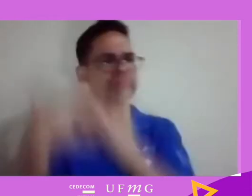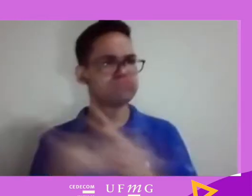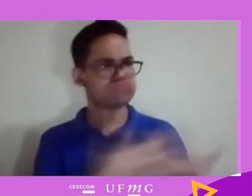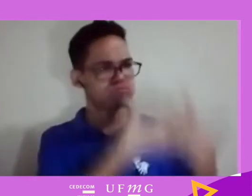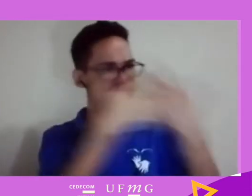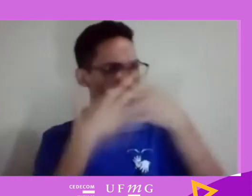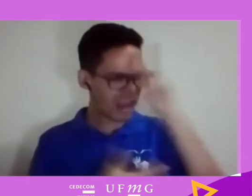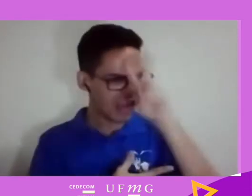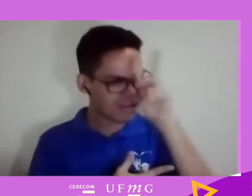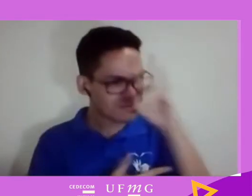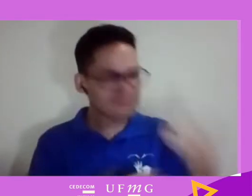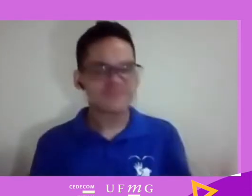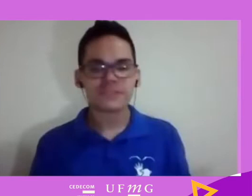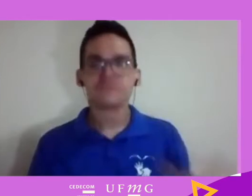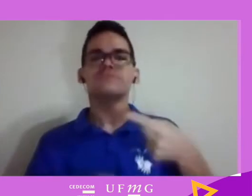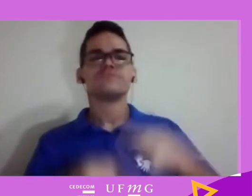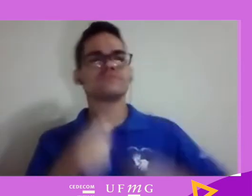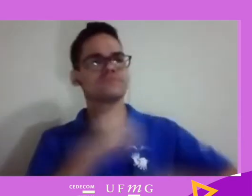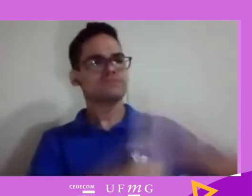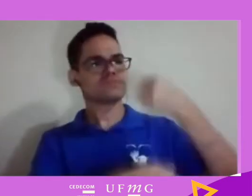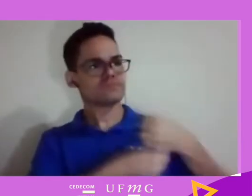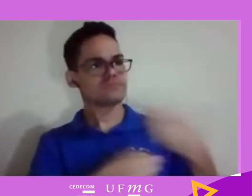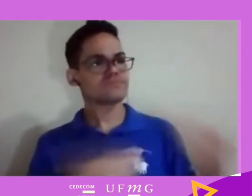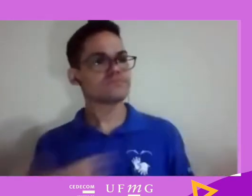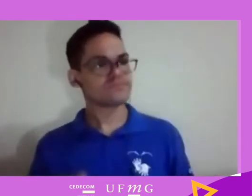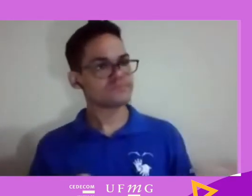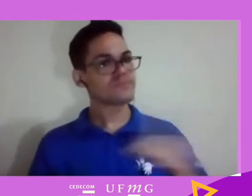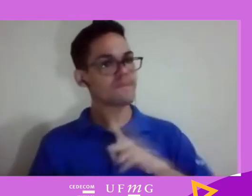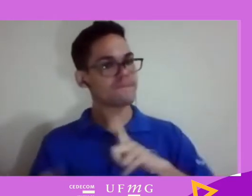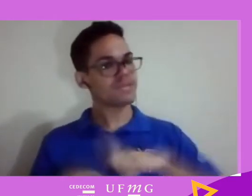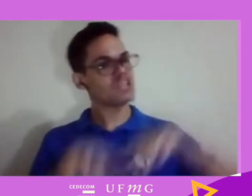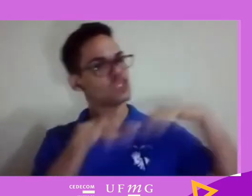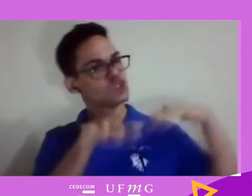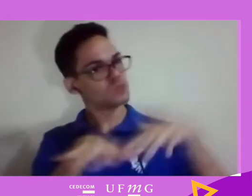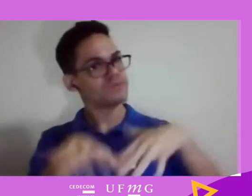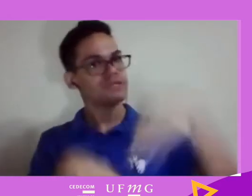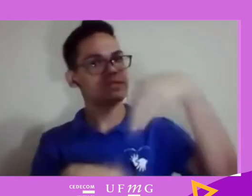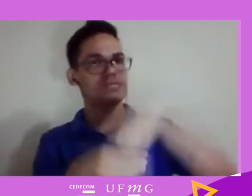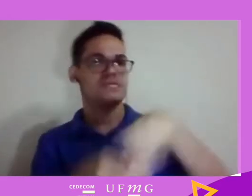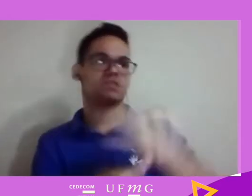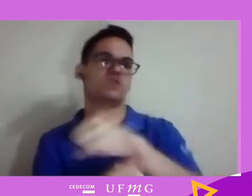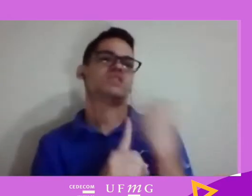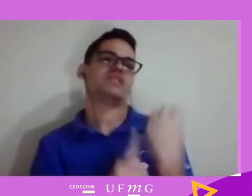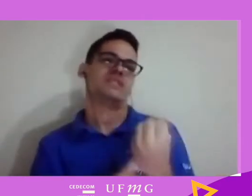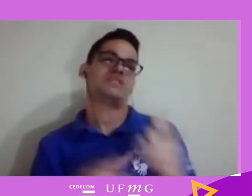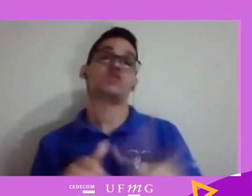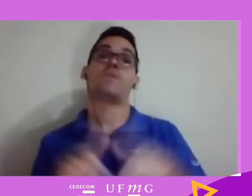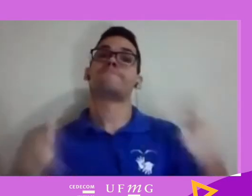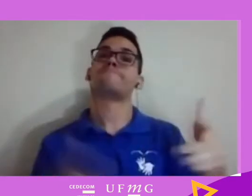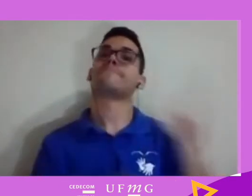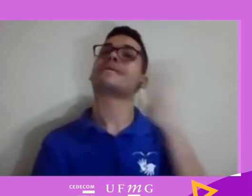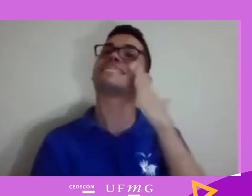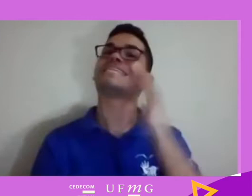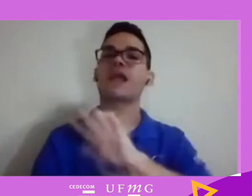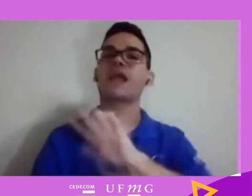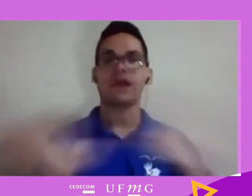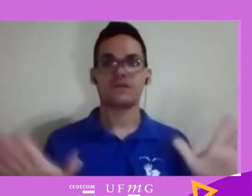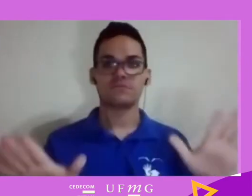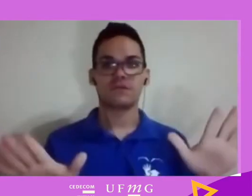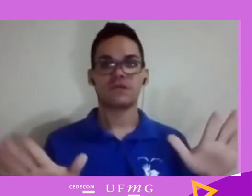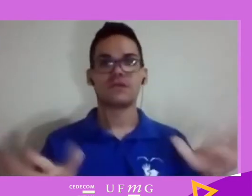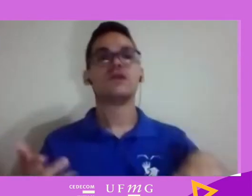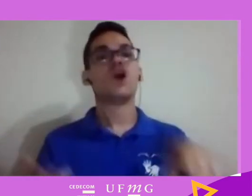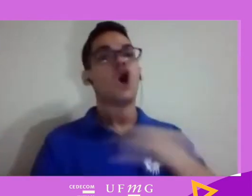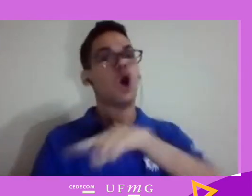greve dos caminhoneiros é um exemplo interessantíssimo nisso. Sempre esses movimentos orgânicos que emergem da sociedade são os melhores para entender